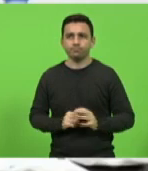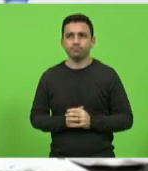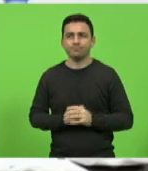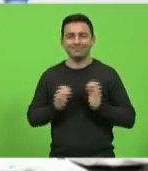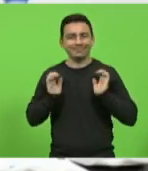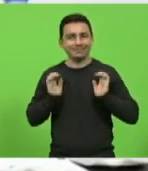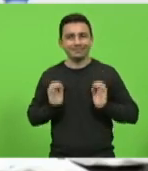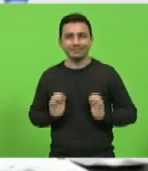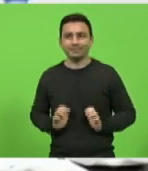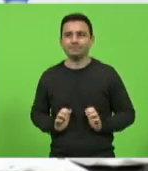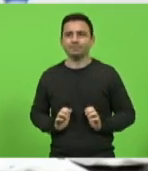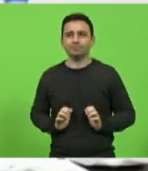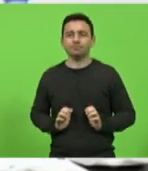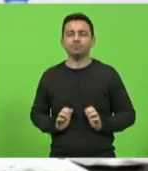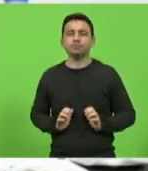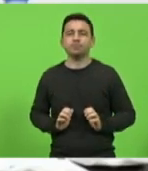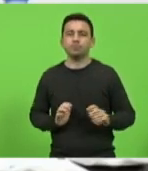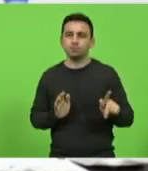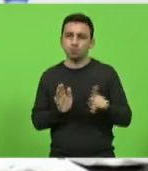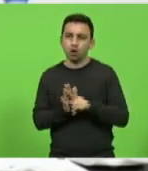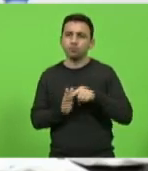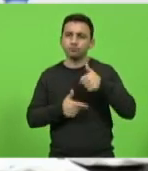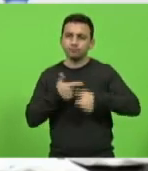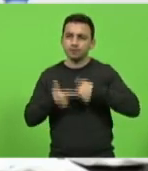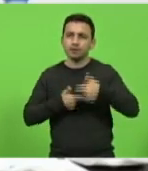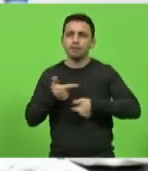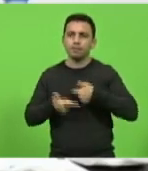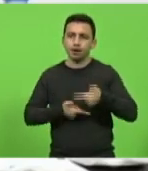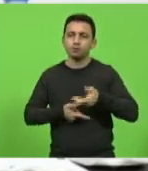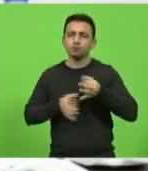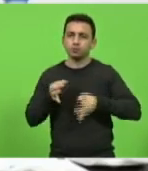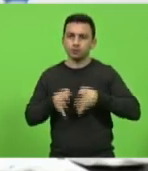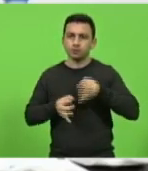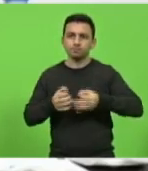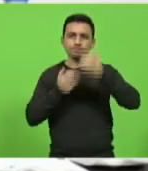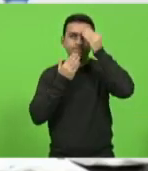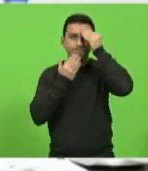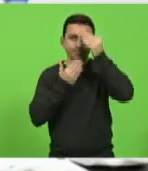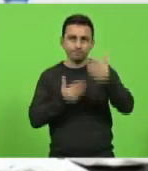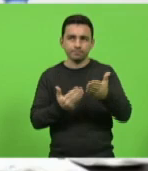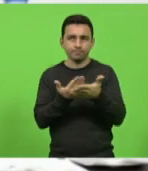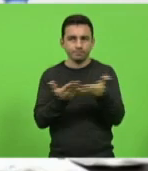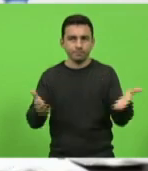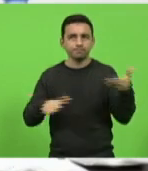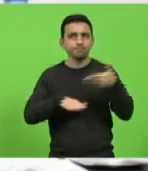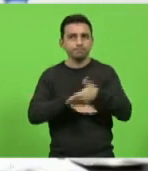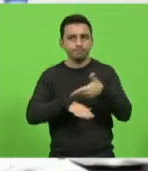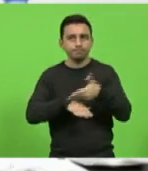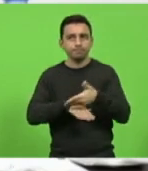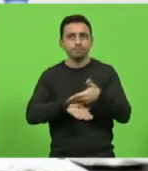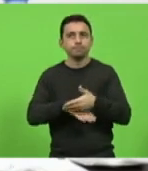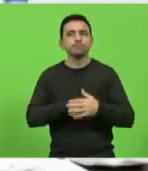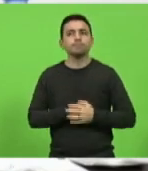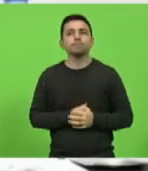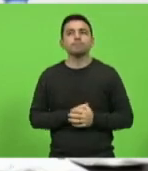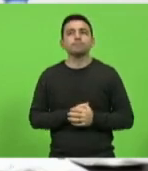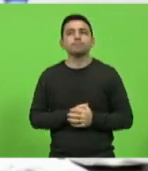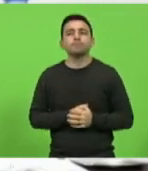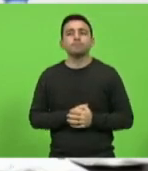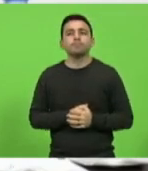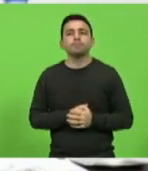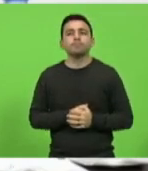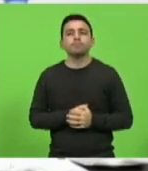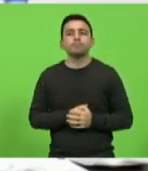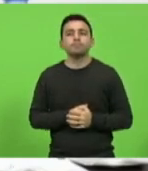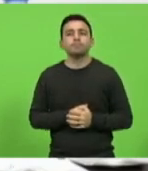que regem o nosso Trabalho no judiciário Muito obrigado pelas suas participações e pênis suas pelas suas